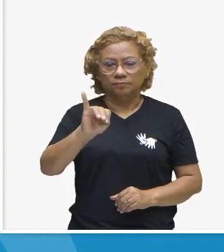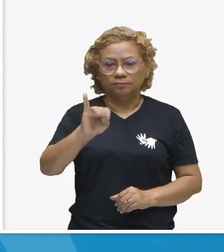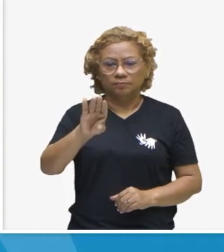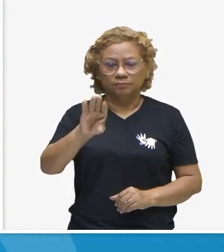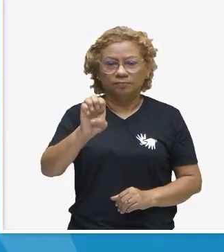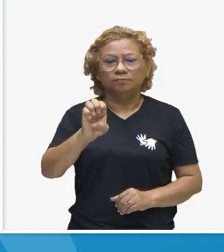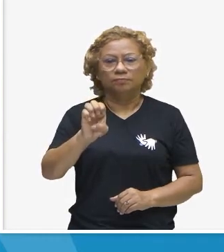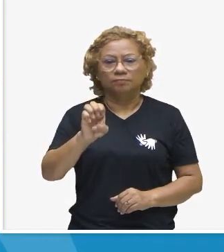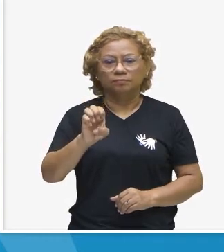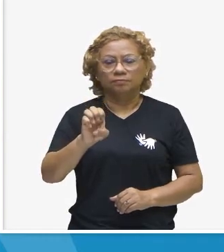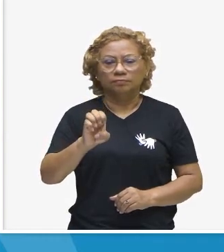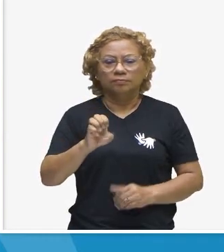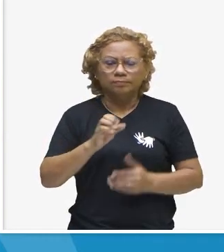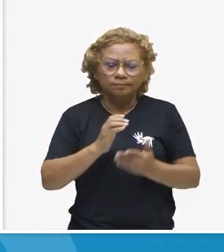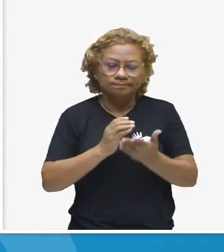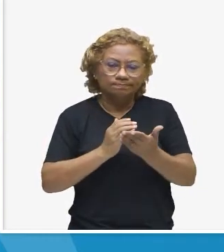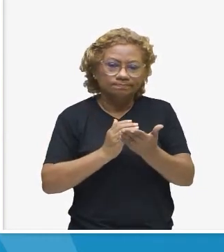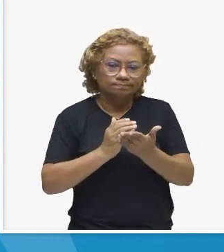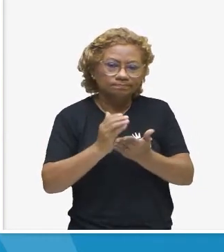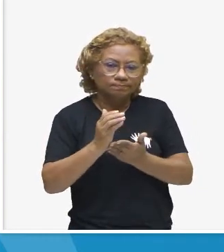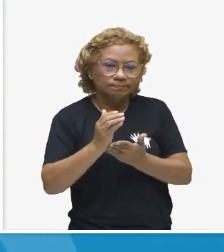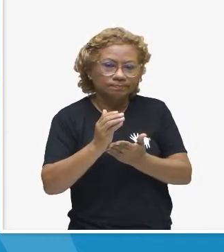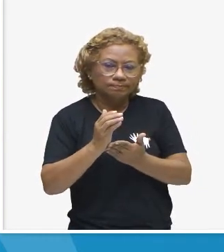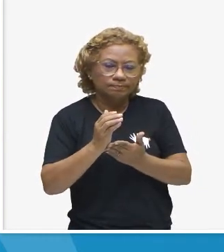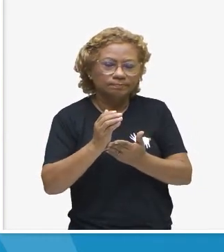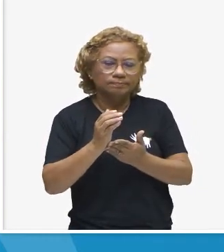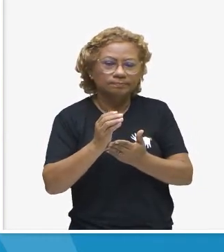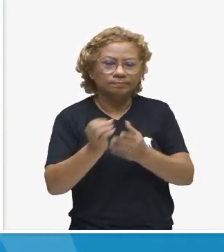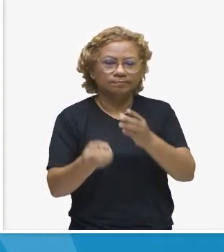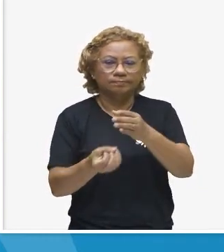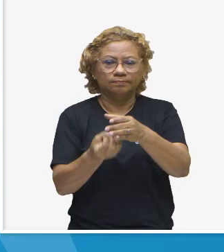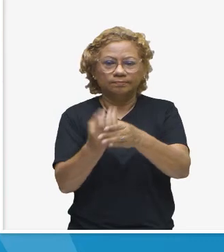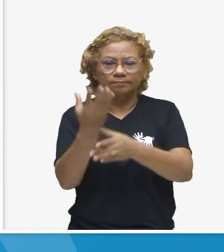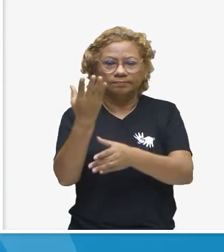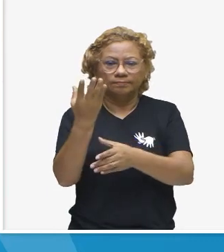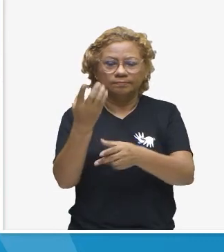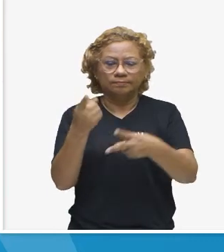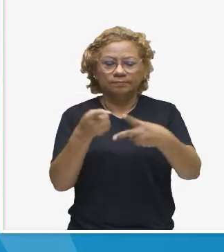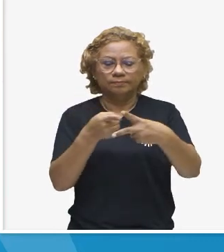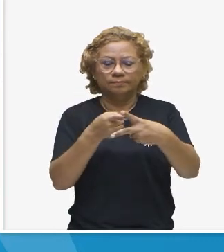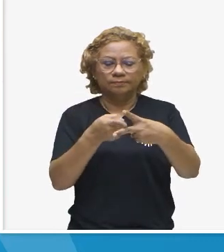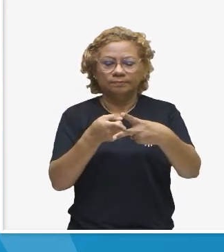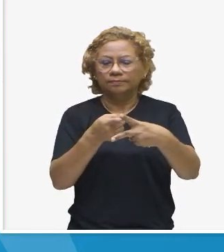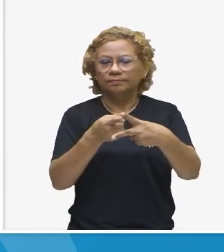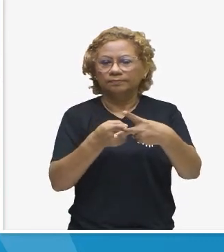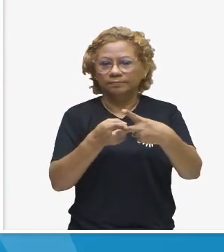duas semirretas que formam o ângulo. Então vamos trabalhar.